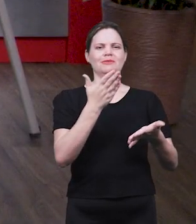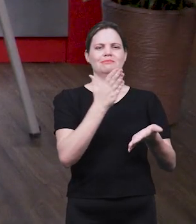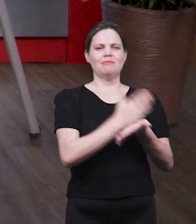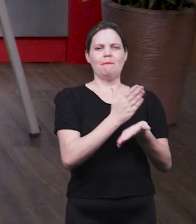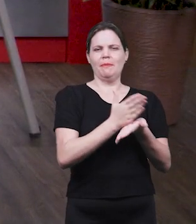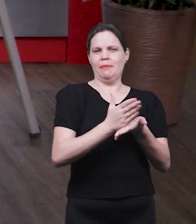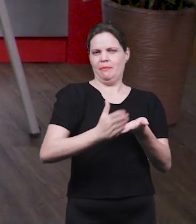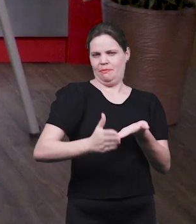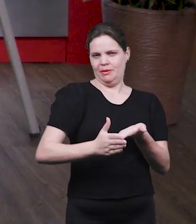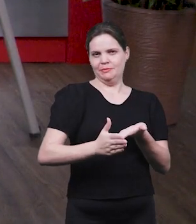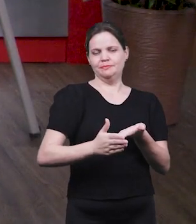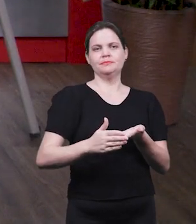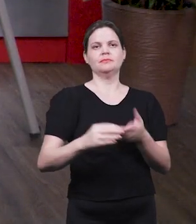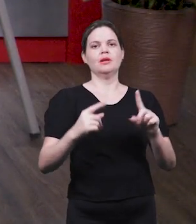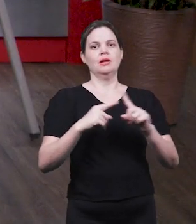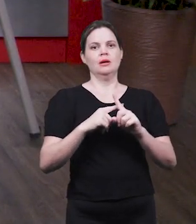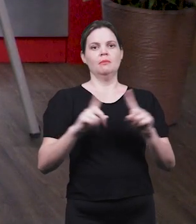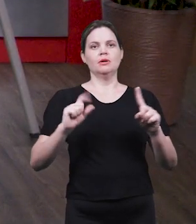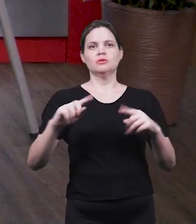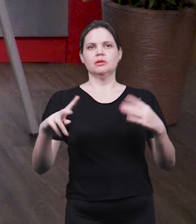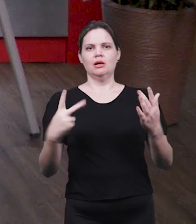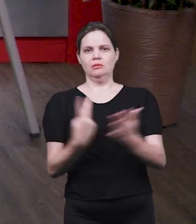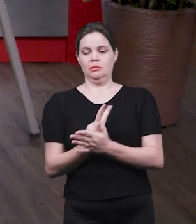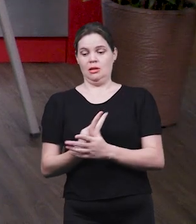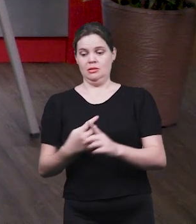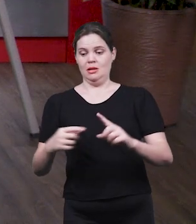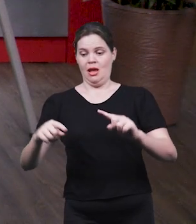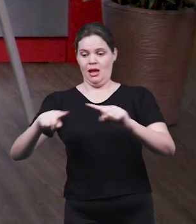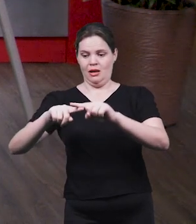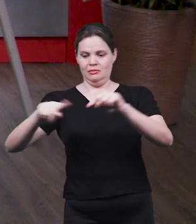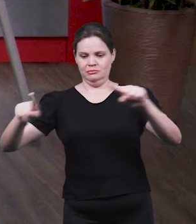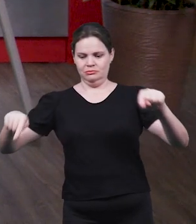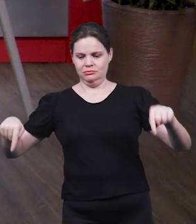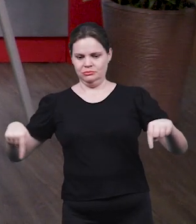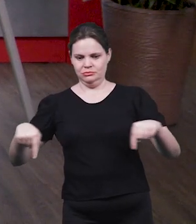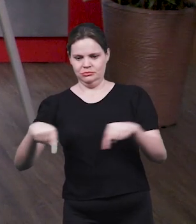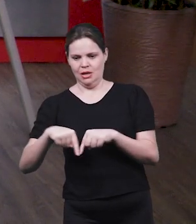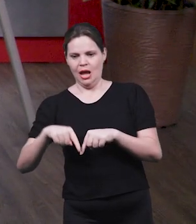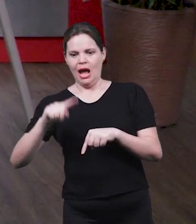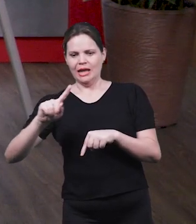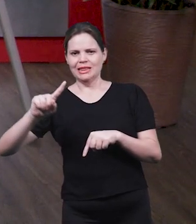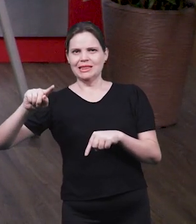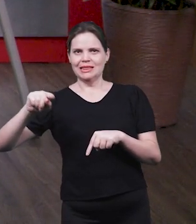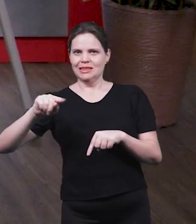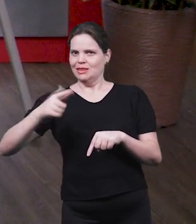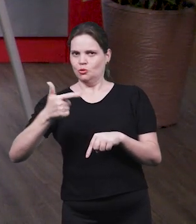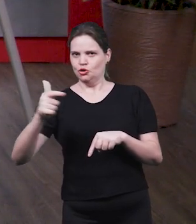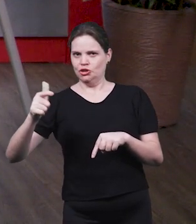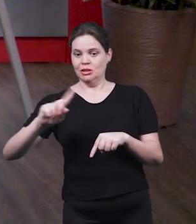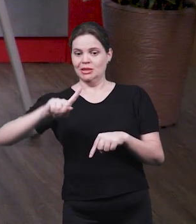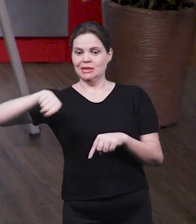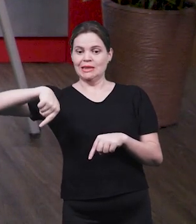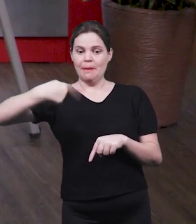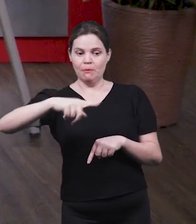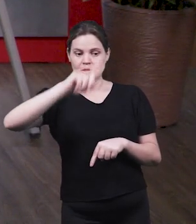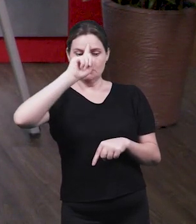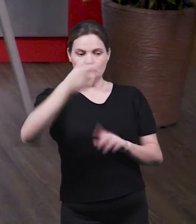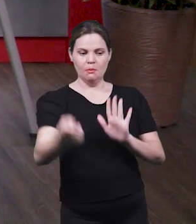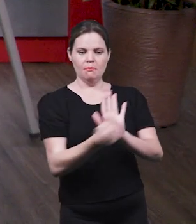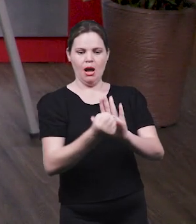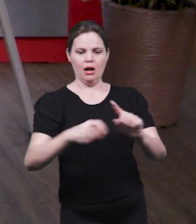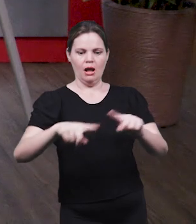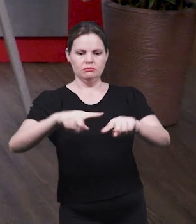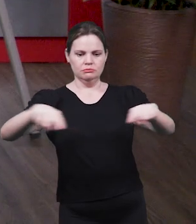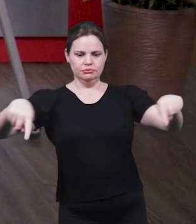e após a demarcação dessa linha, passaram a receber taxas de cobrança. Então tem que verificar,